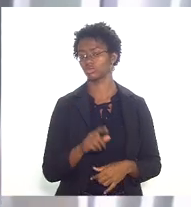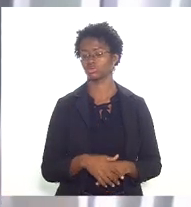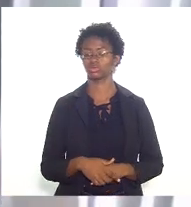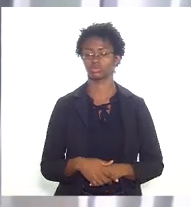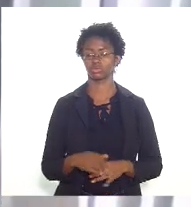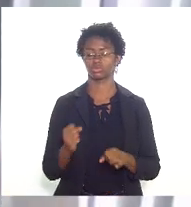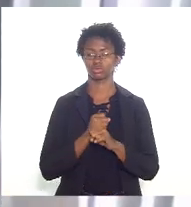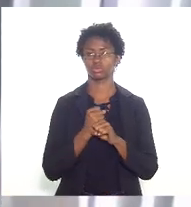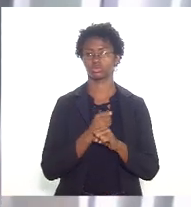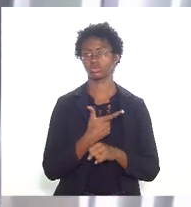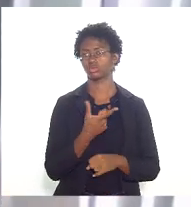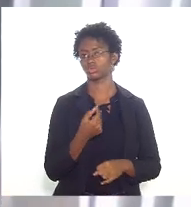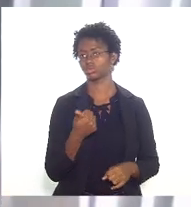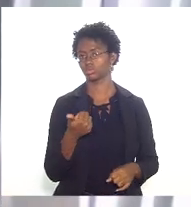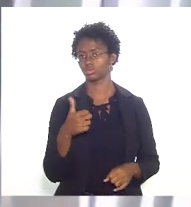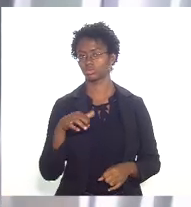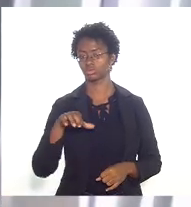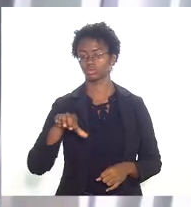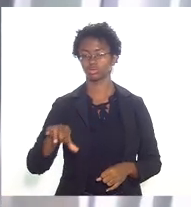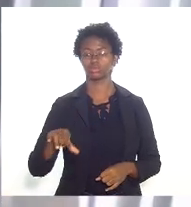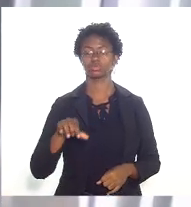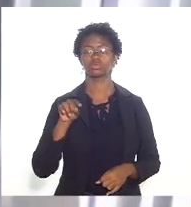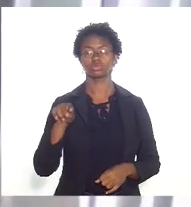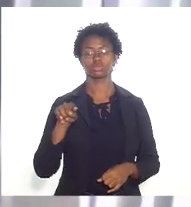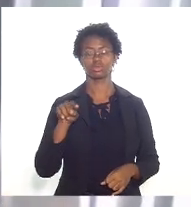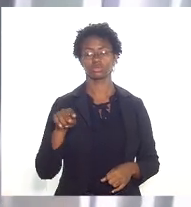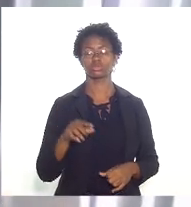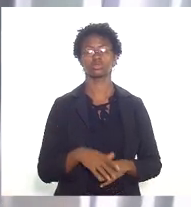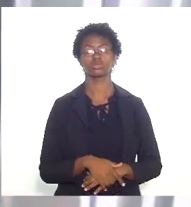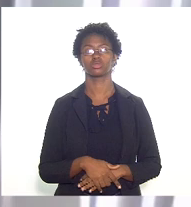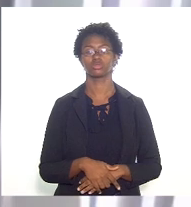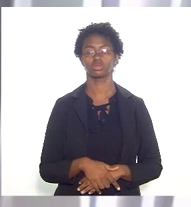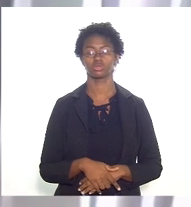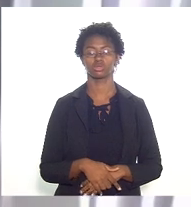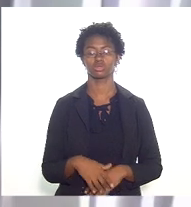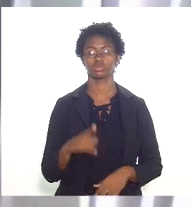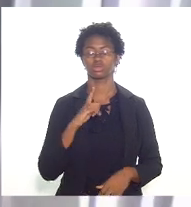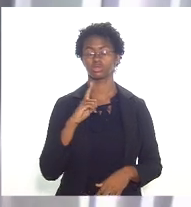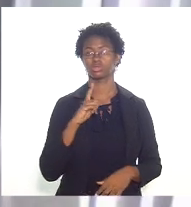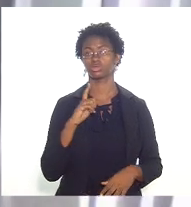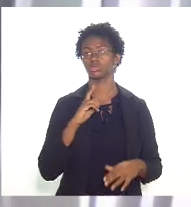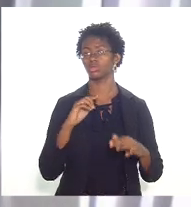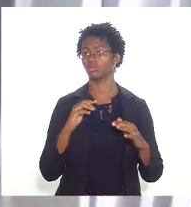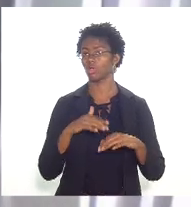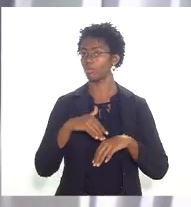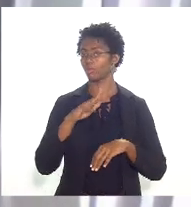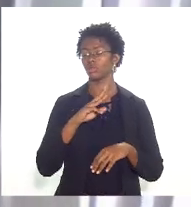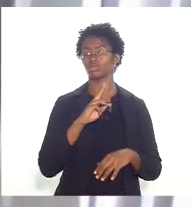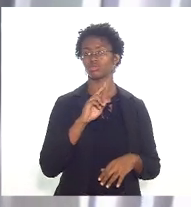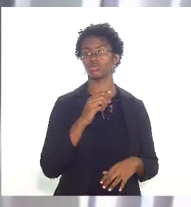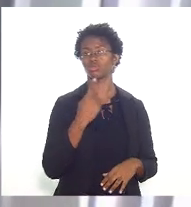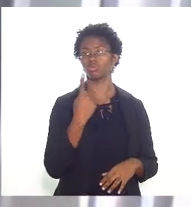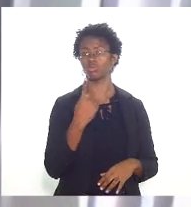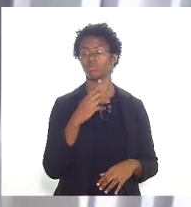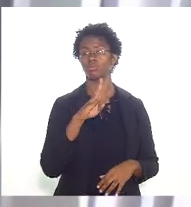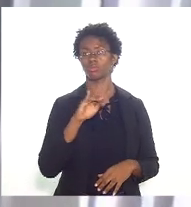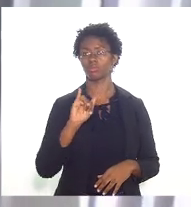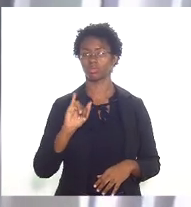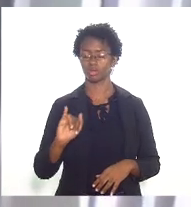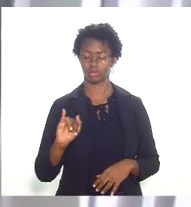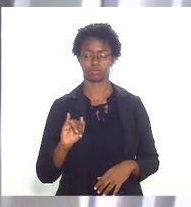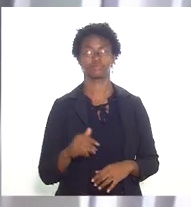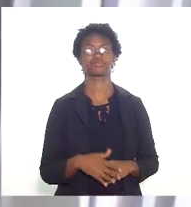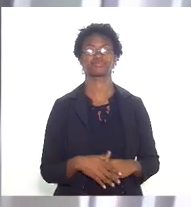simbólico esta estatal Estadual teve um lucro líquido superior a 1 bilhão de reais hora deputados deputados